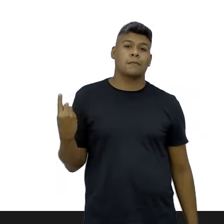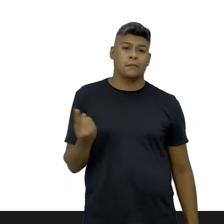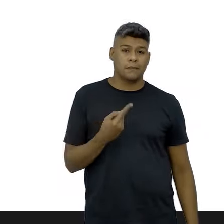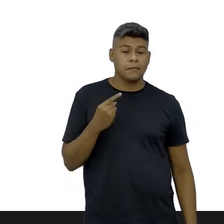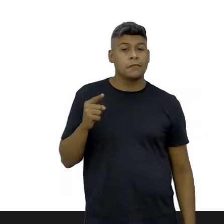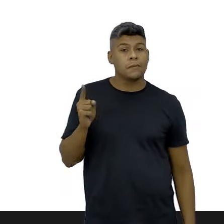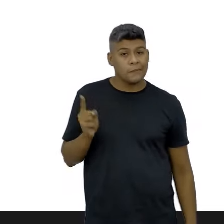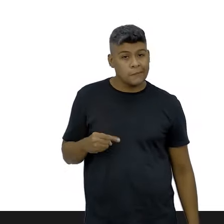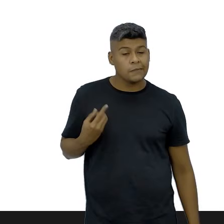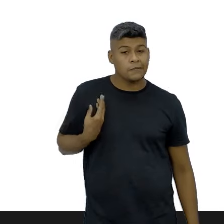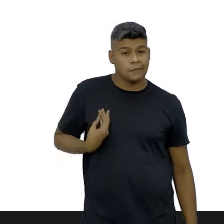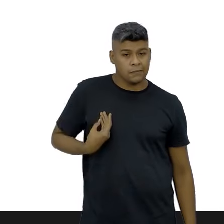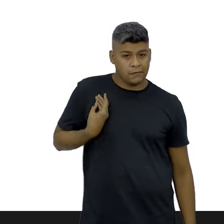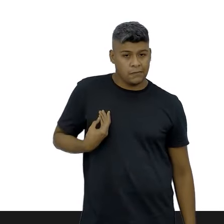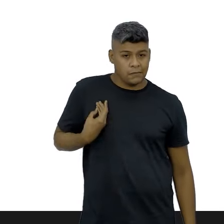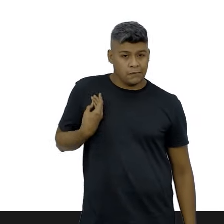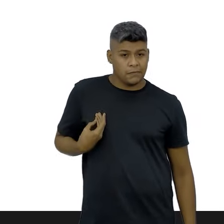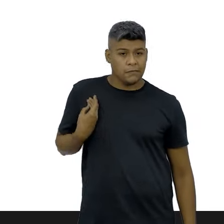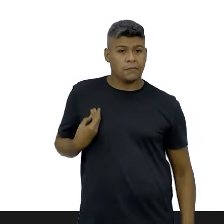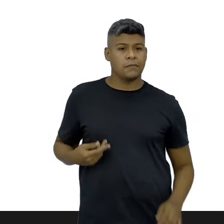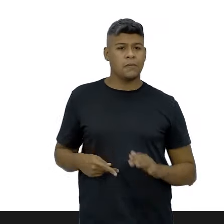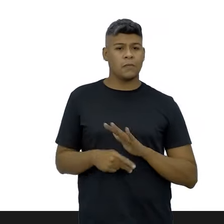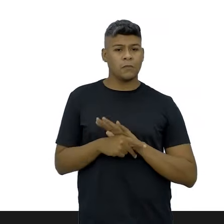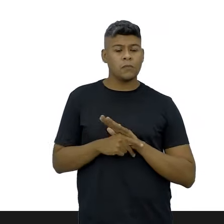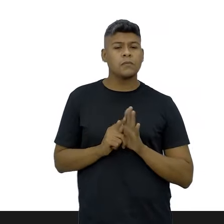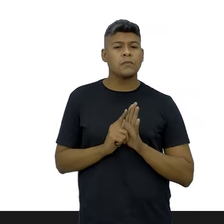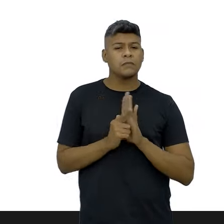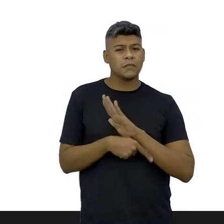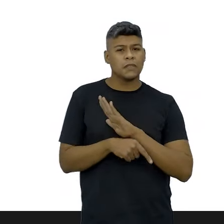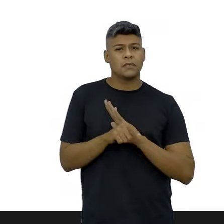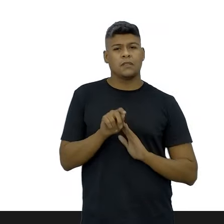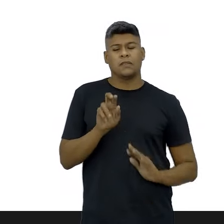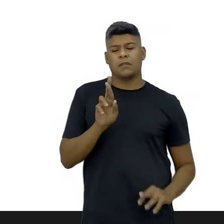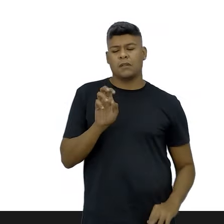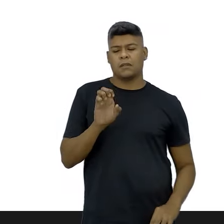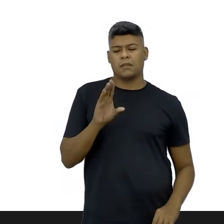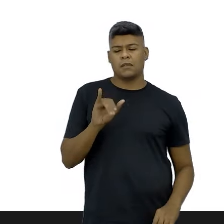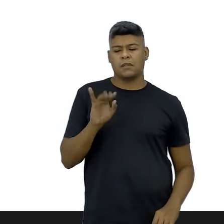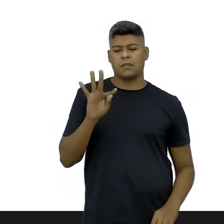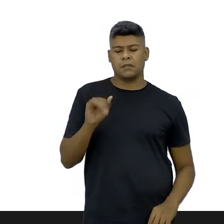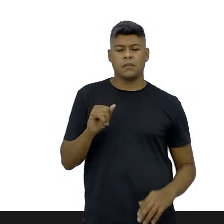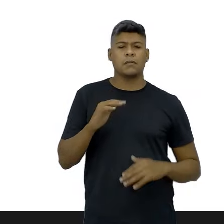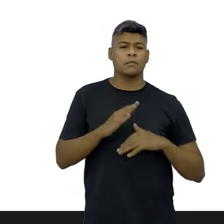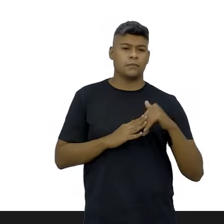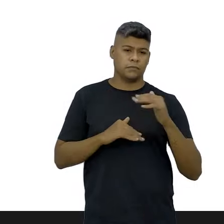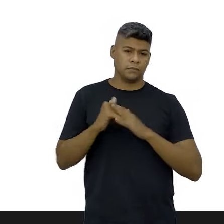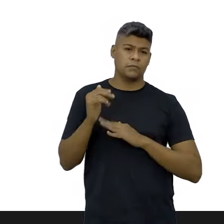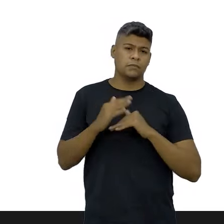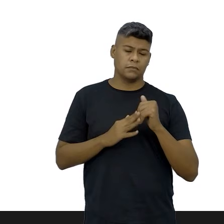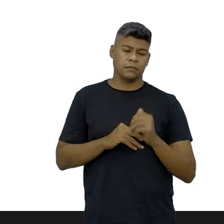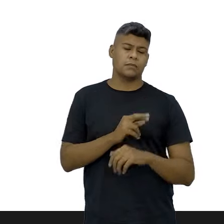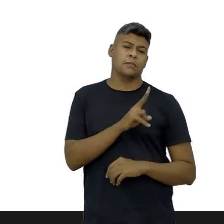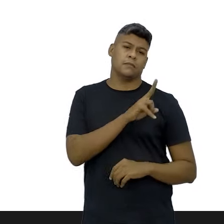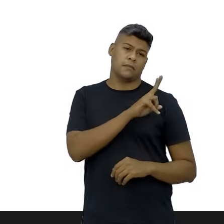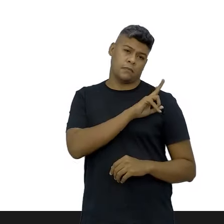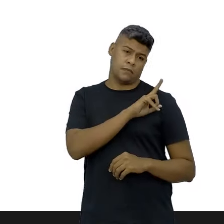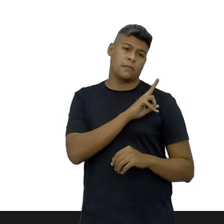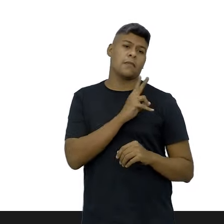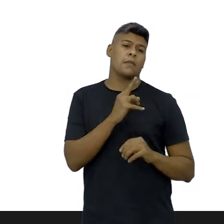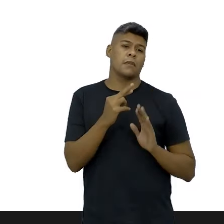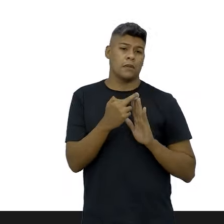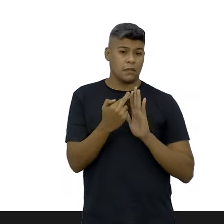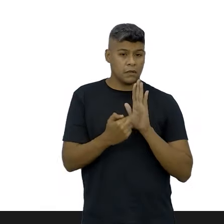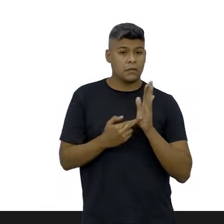é o que se estabelece entre as receitas, que é o gênero que vai aparecer na habilidade do segundo ano, e as regras